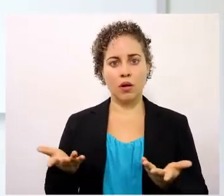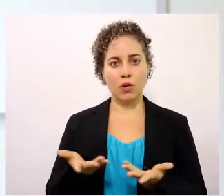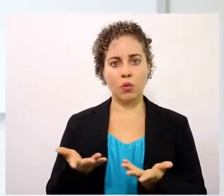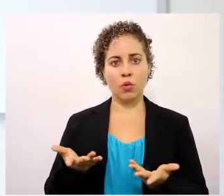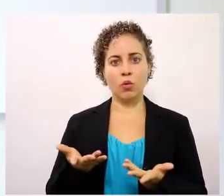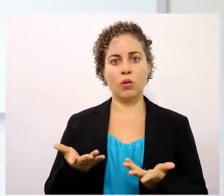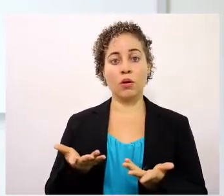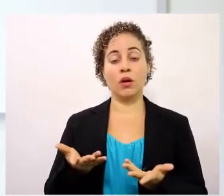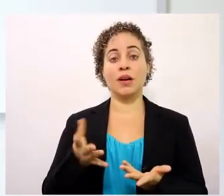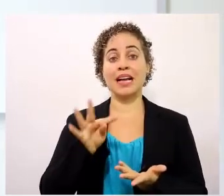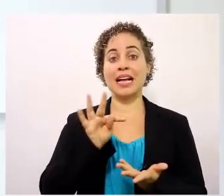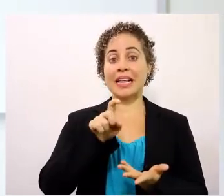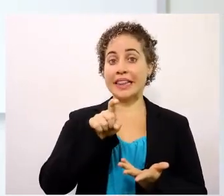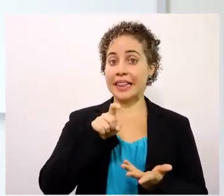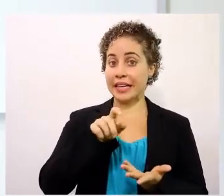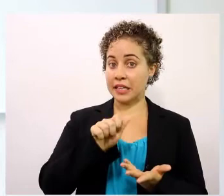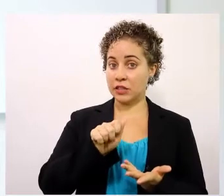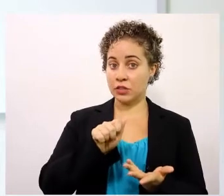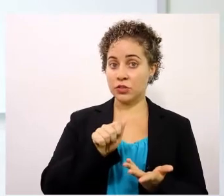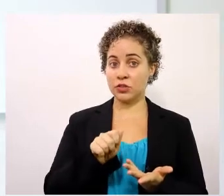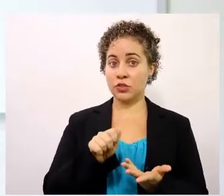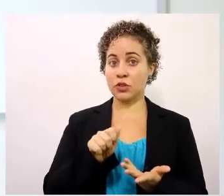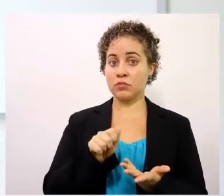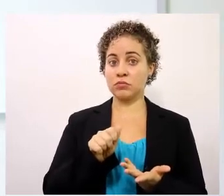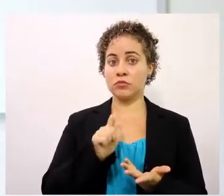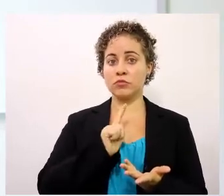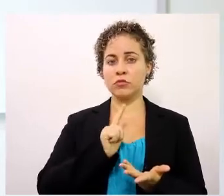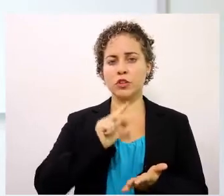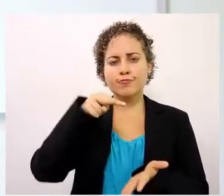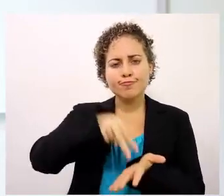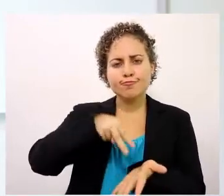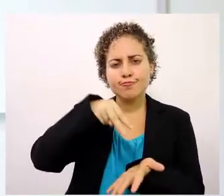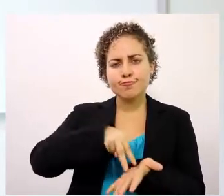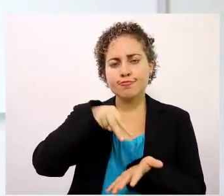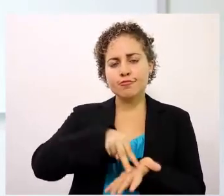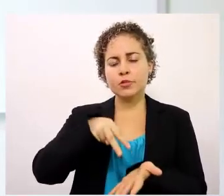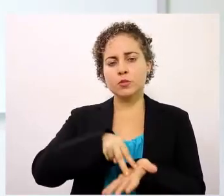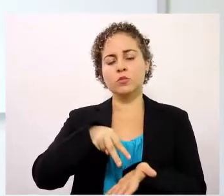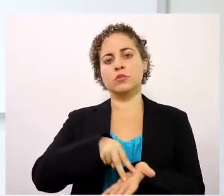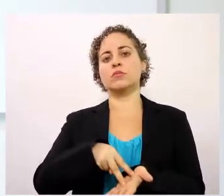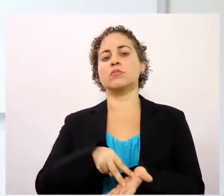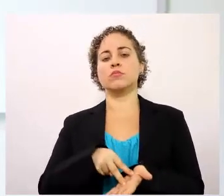a taxa de frequência